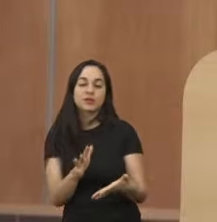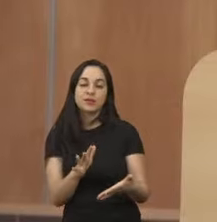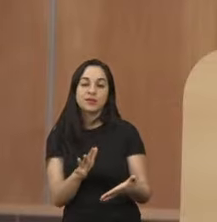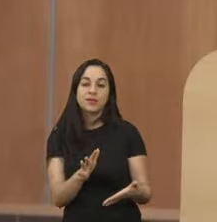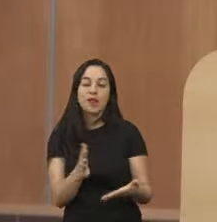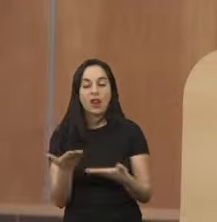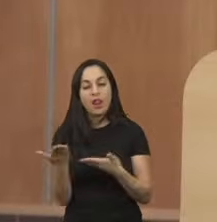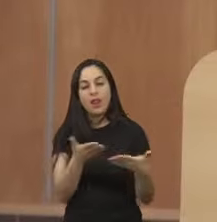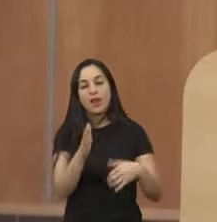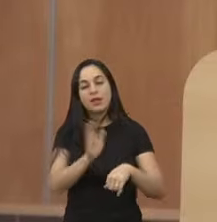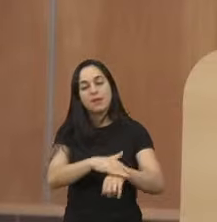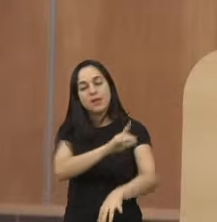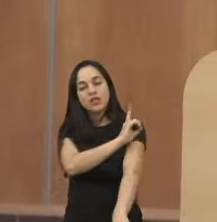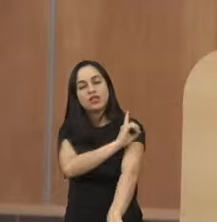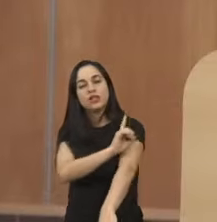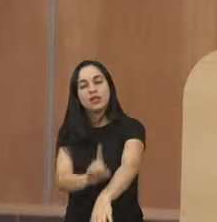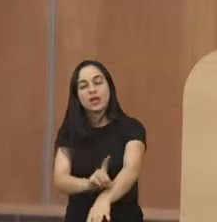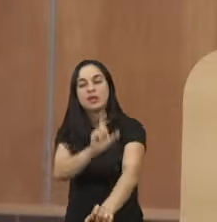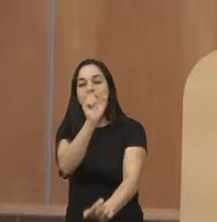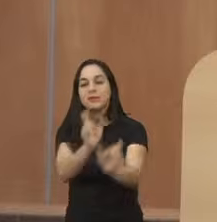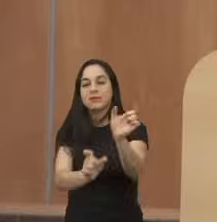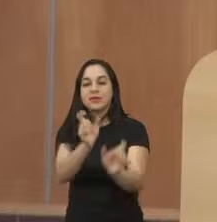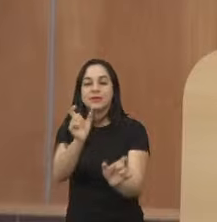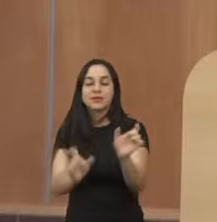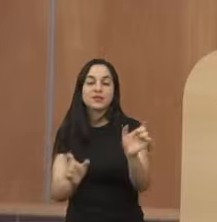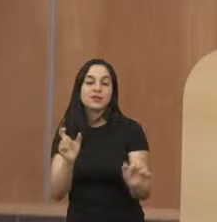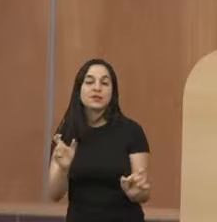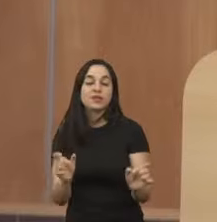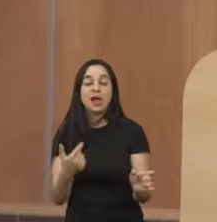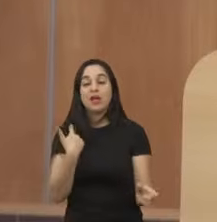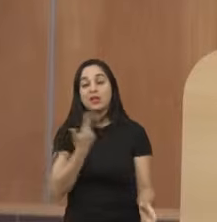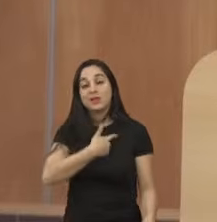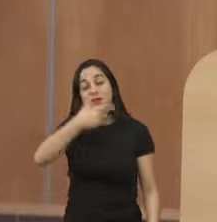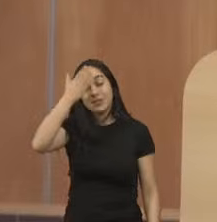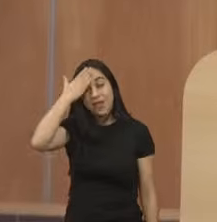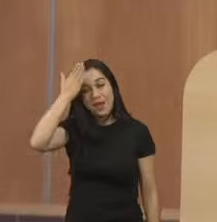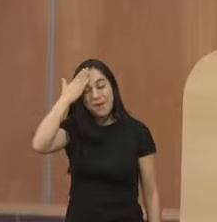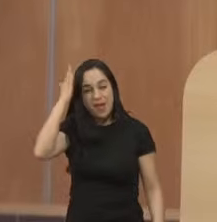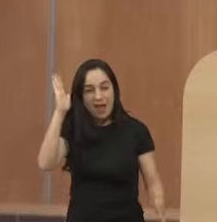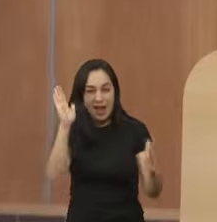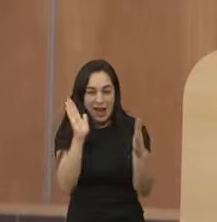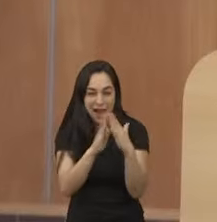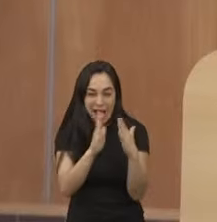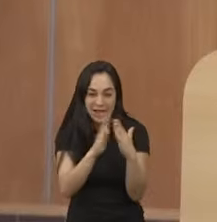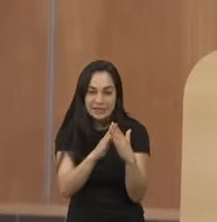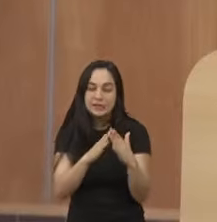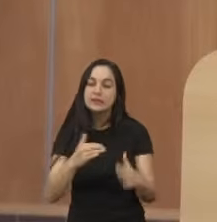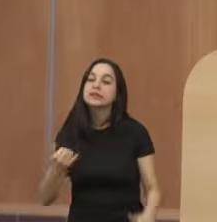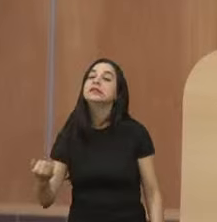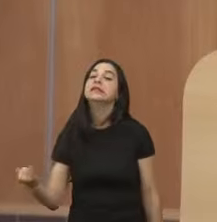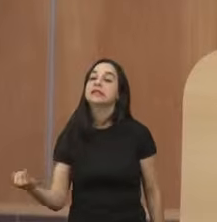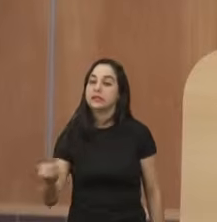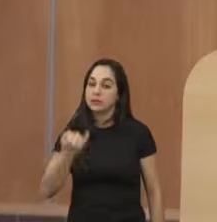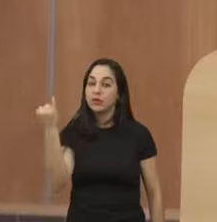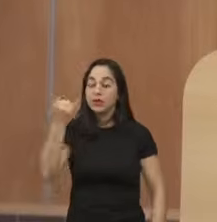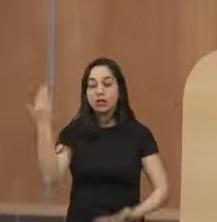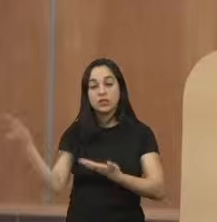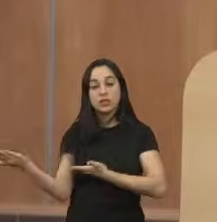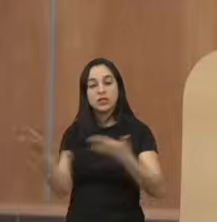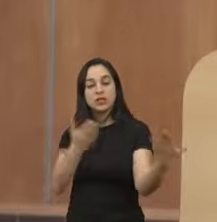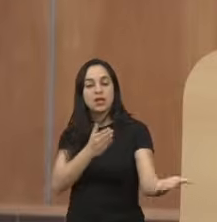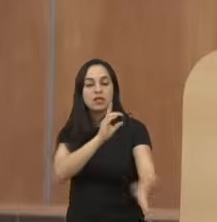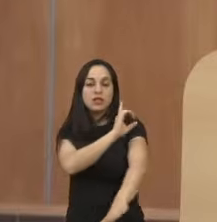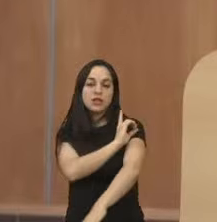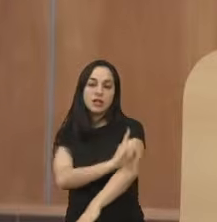mais dignidade para as pessoas. A gente sabe o quanto que a casa ela é importante para a gente, traz dignidade. Tem gente que não tem